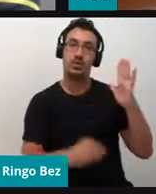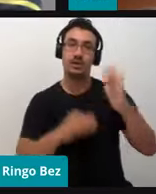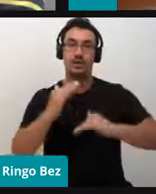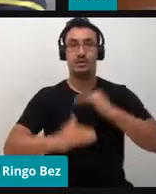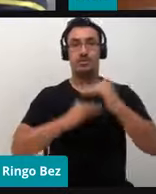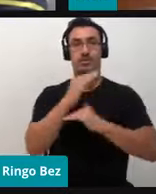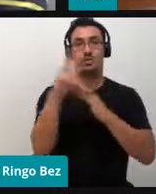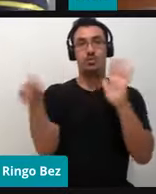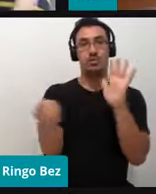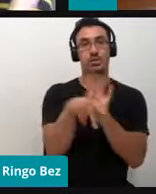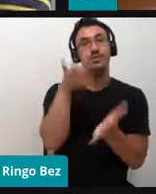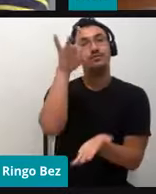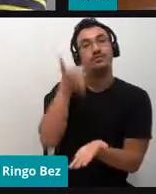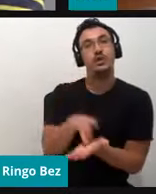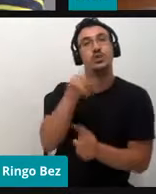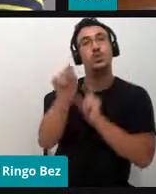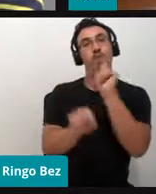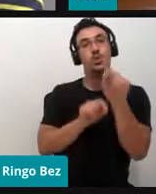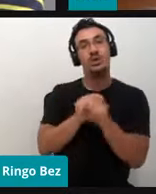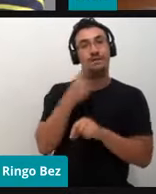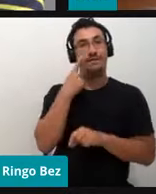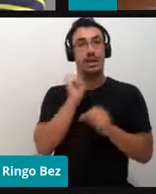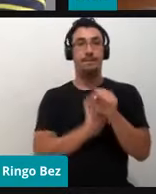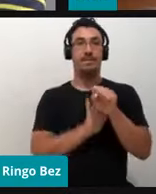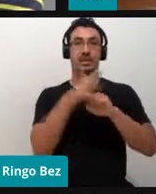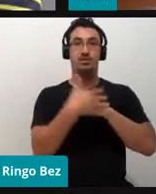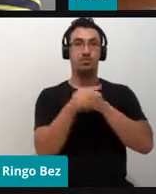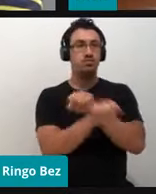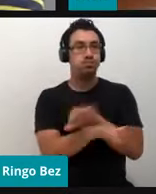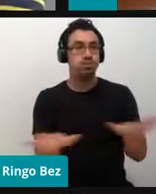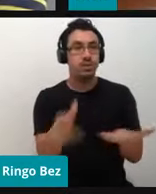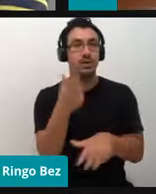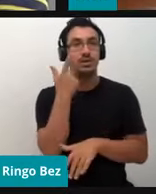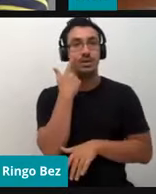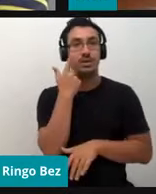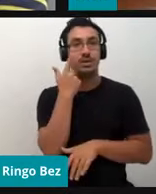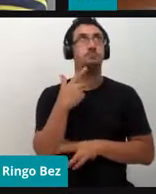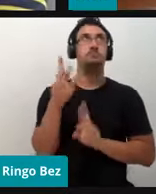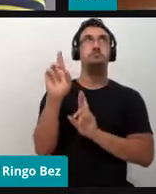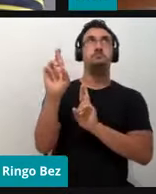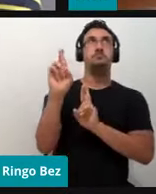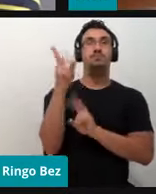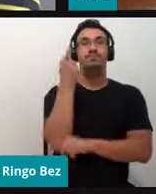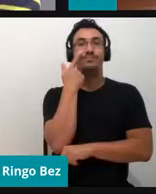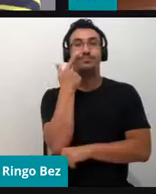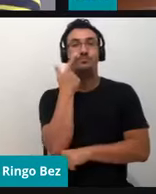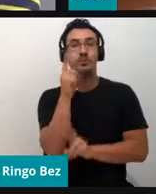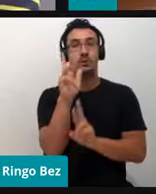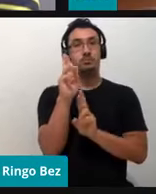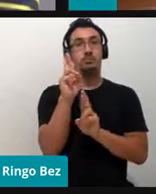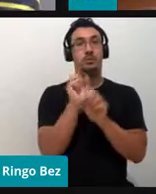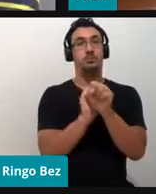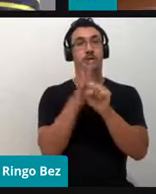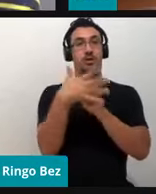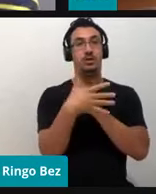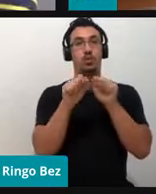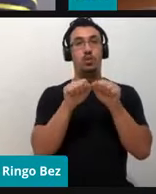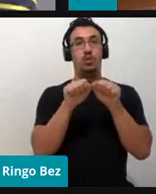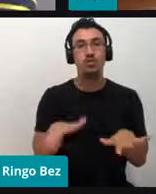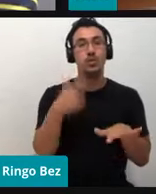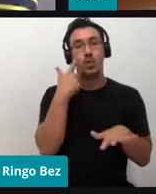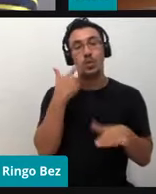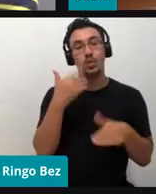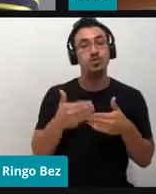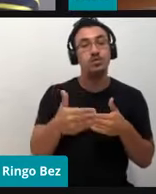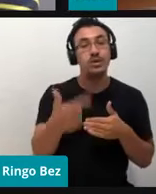na verdade, talvez essa pandemia, sendo otimista, né? Talvez essa pandemia ela sirva para os